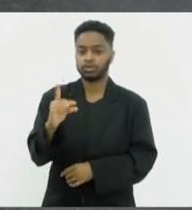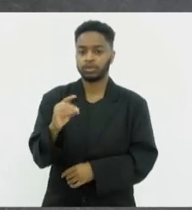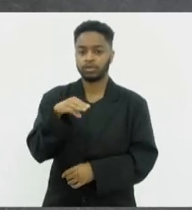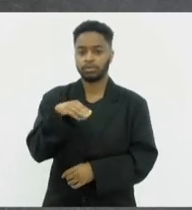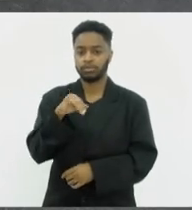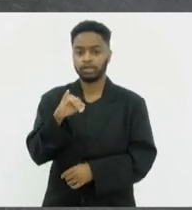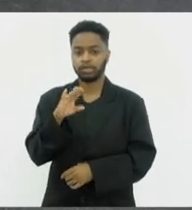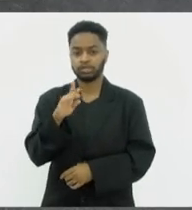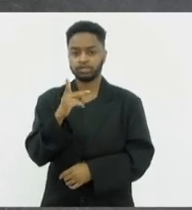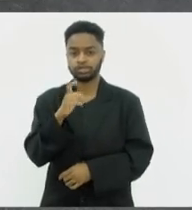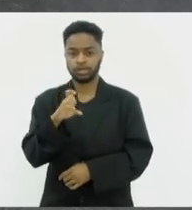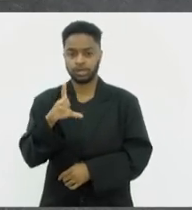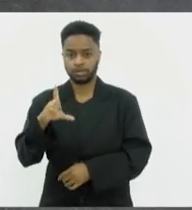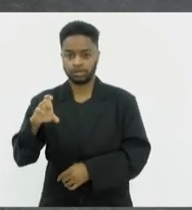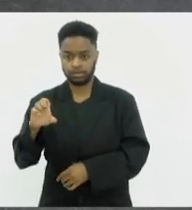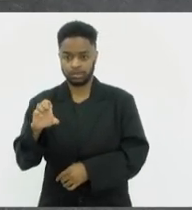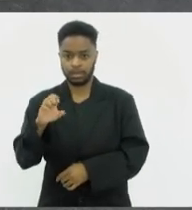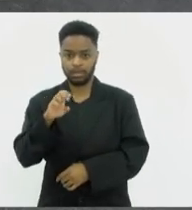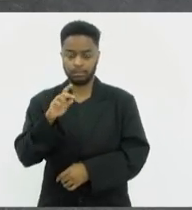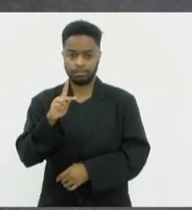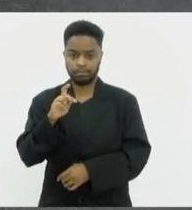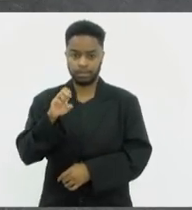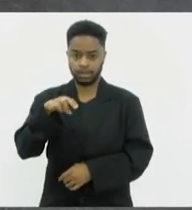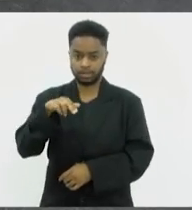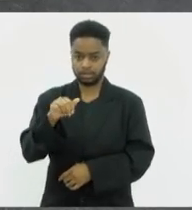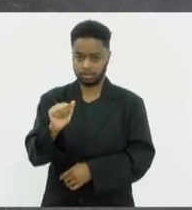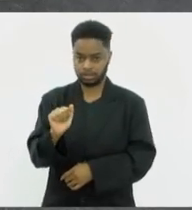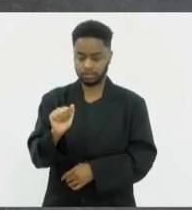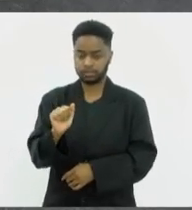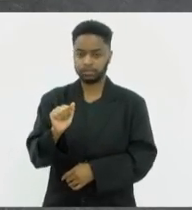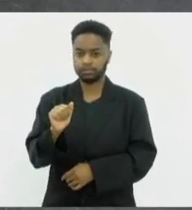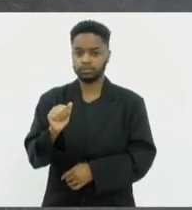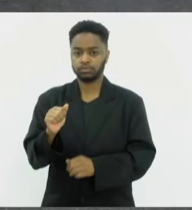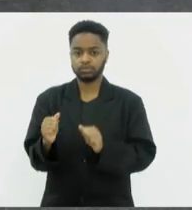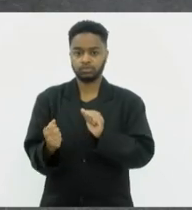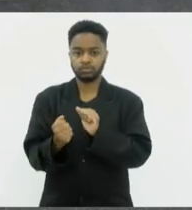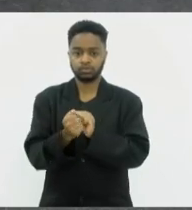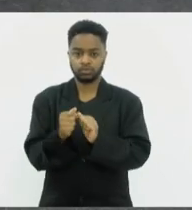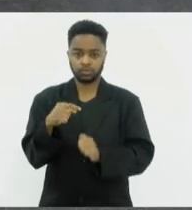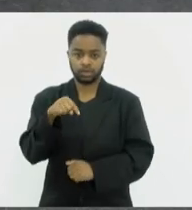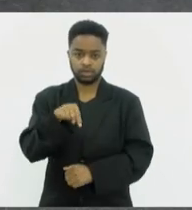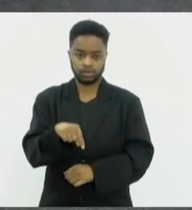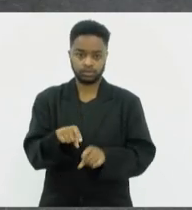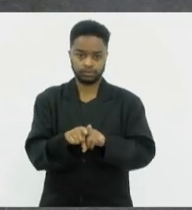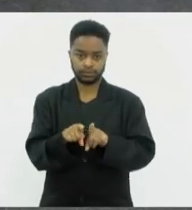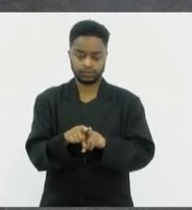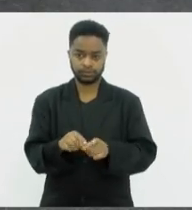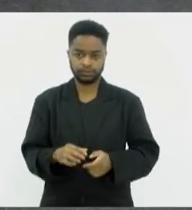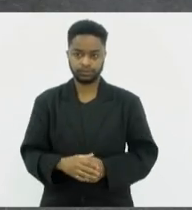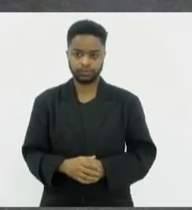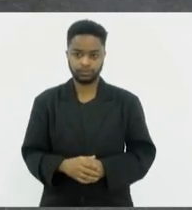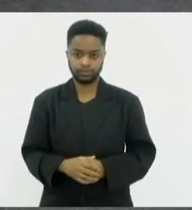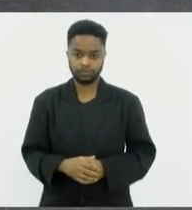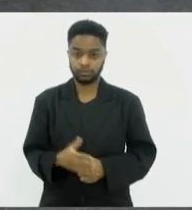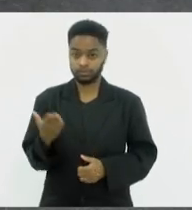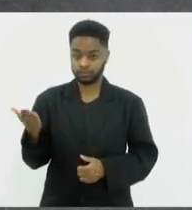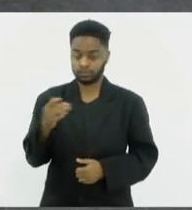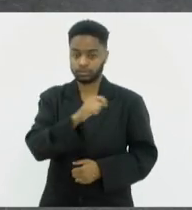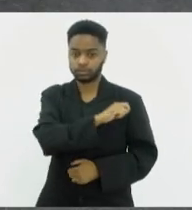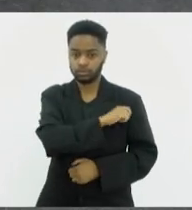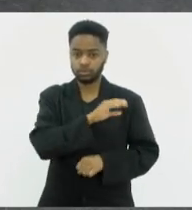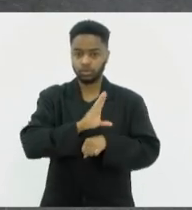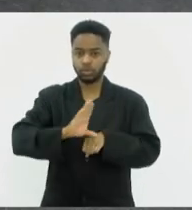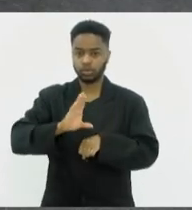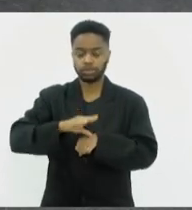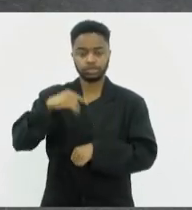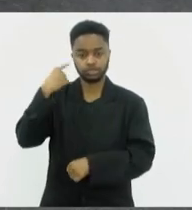Michele Pena, melhor dizendo, que está aqui conosco. São alunos do curso de Direito que vêm